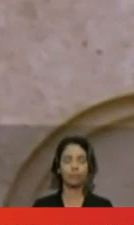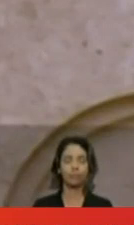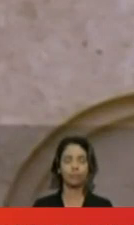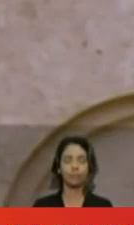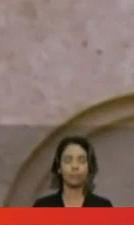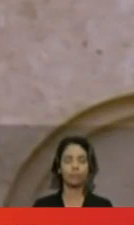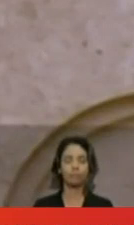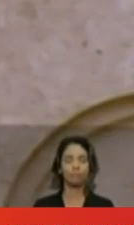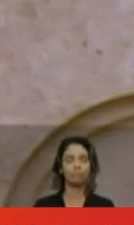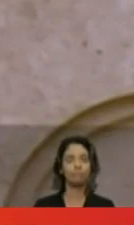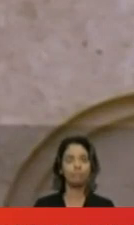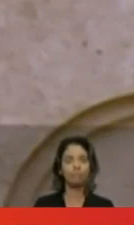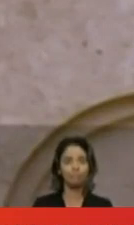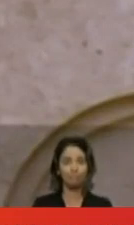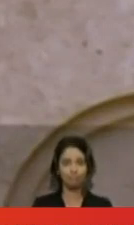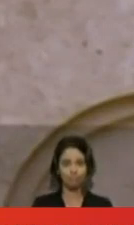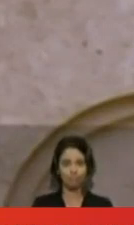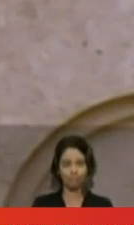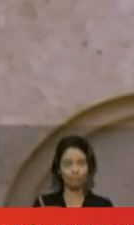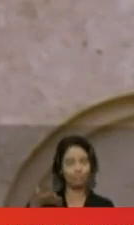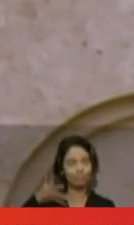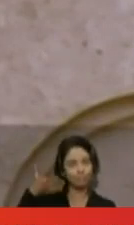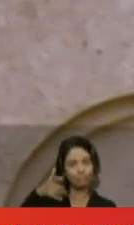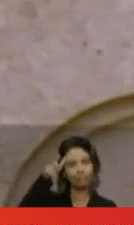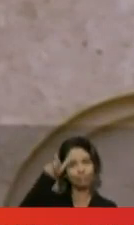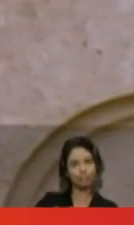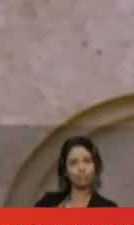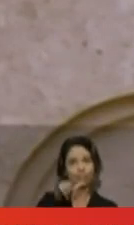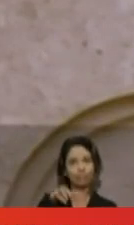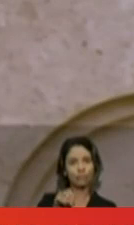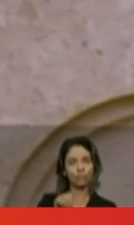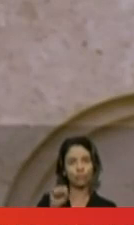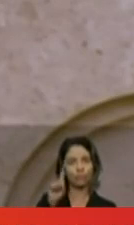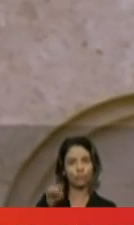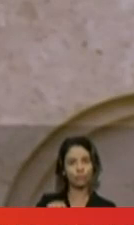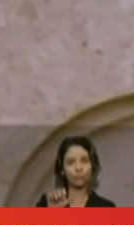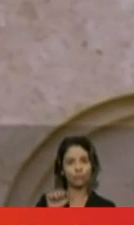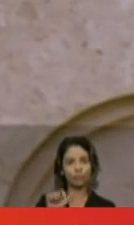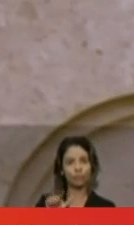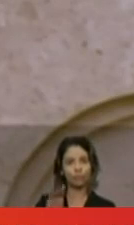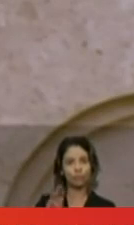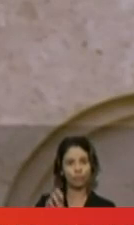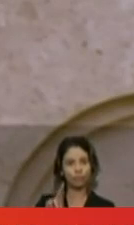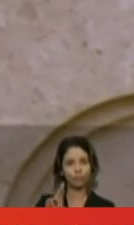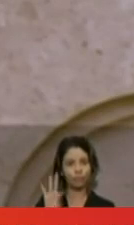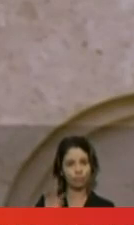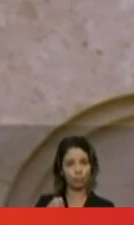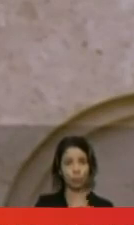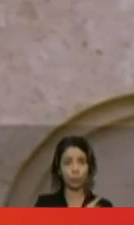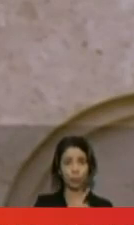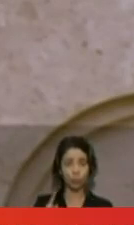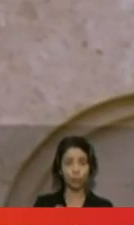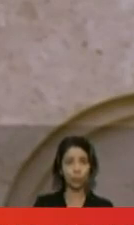de janeiro foi vandalismo. Destruíram o coração institucional da democracia brasileira. Sim, e eu acho o seguinte: